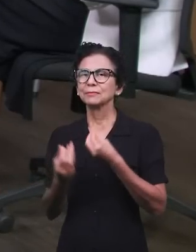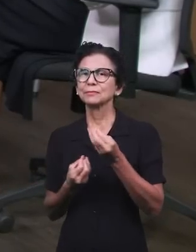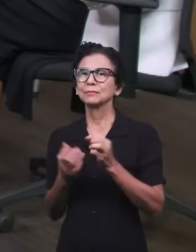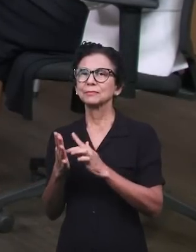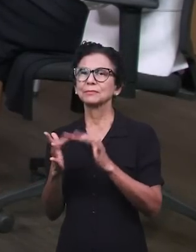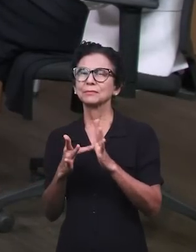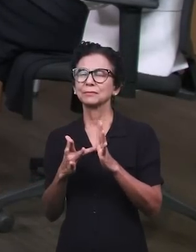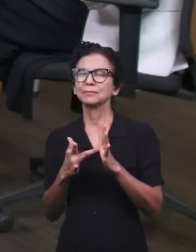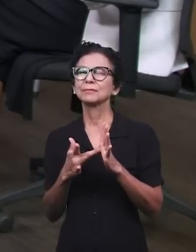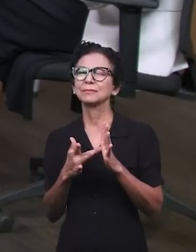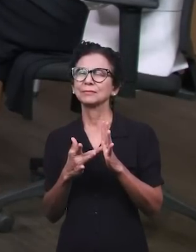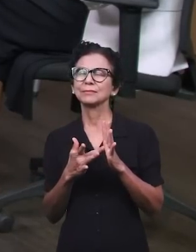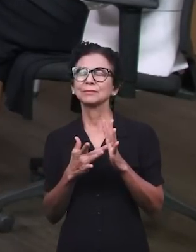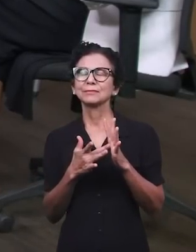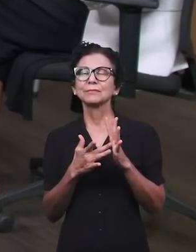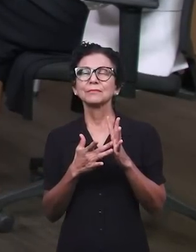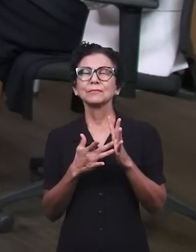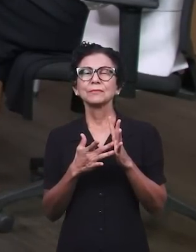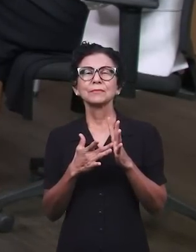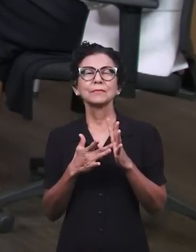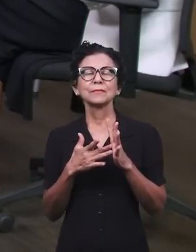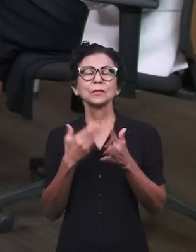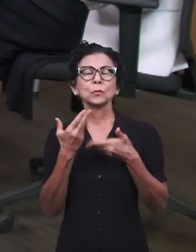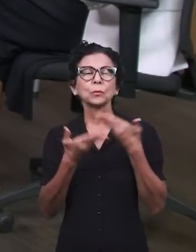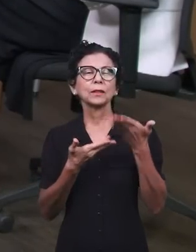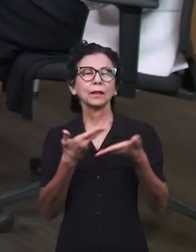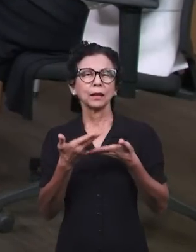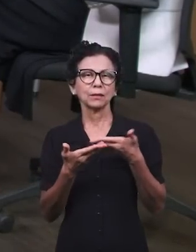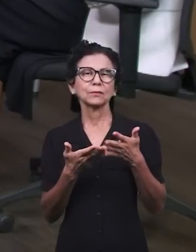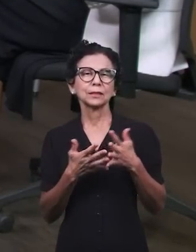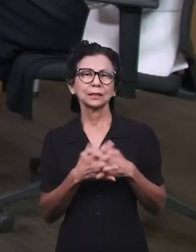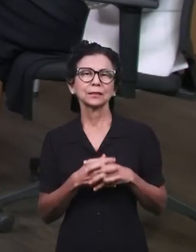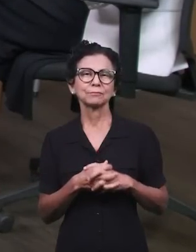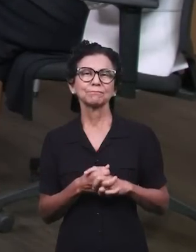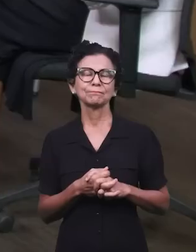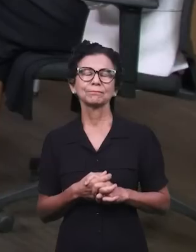eu não sei se vocês tiveram oportunidade, na verdade nem é minha